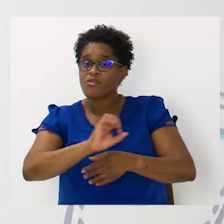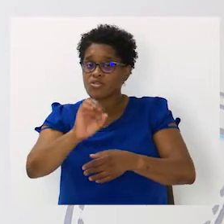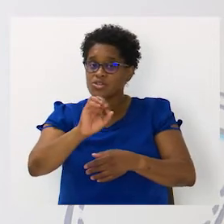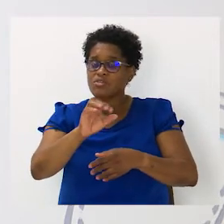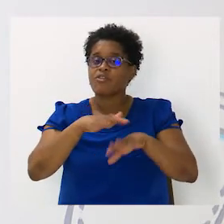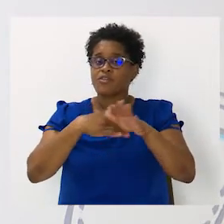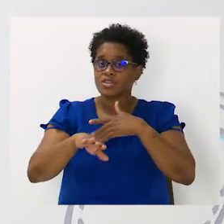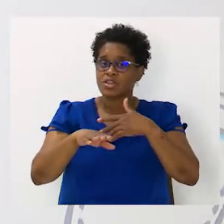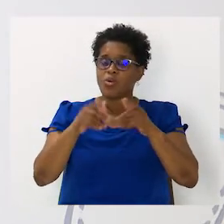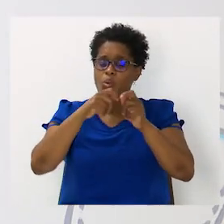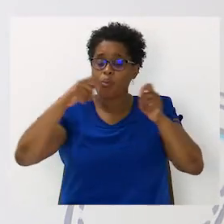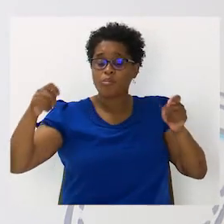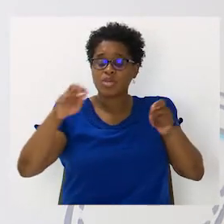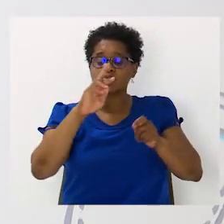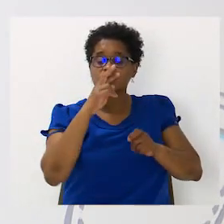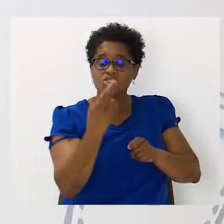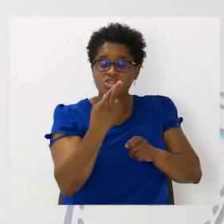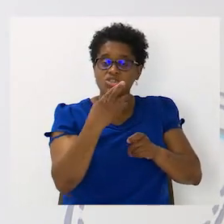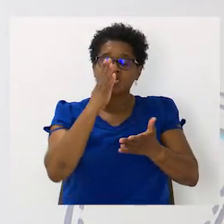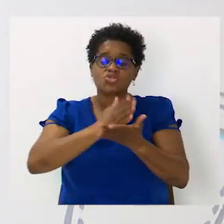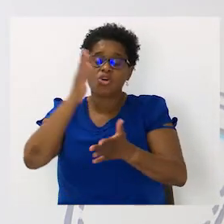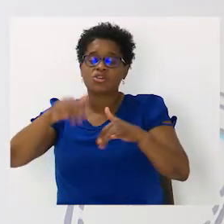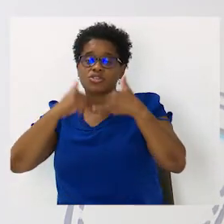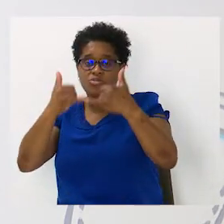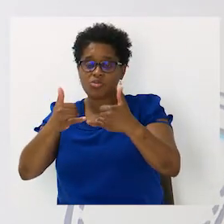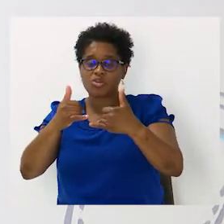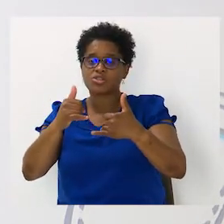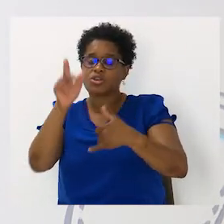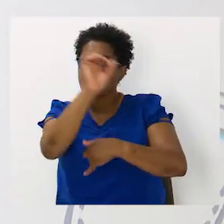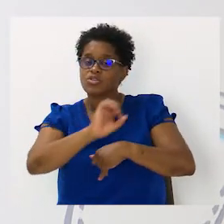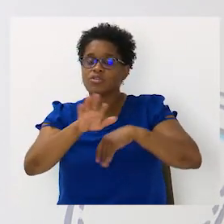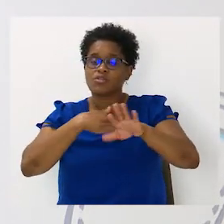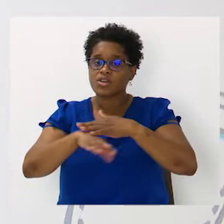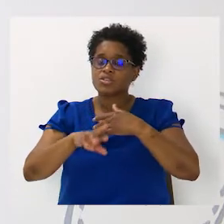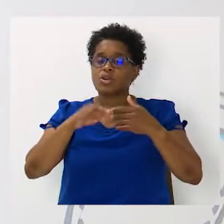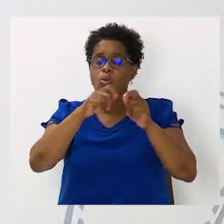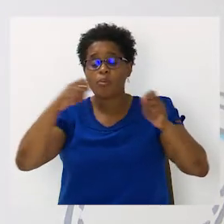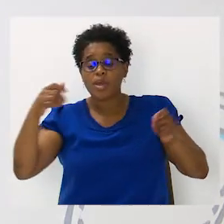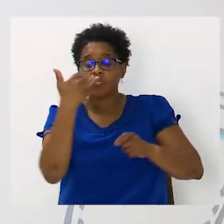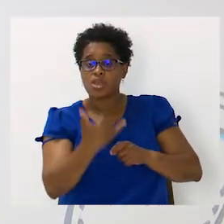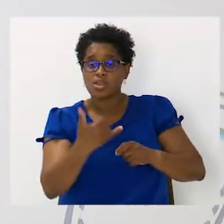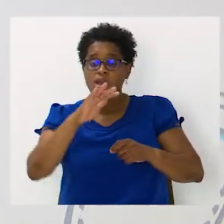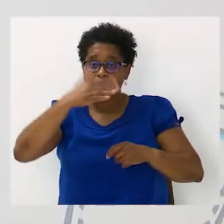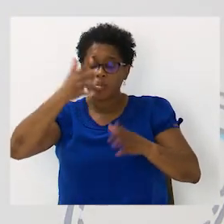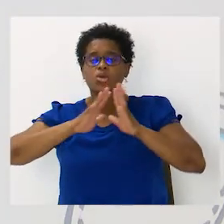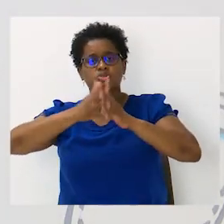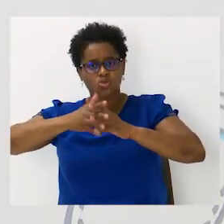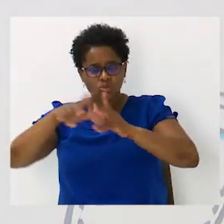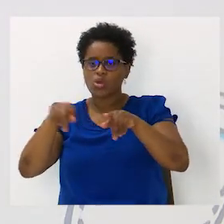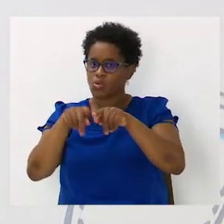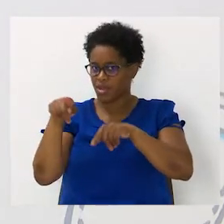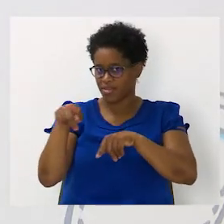determinar o comprimento x, só depois vocês vão determinar o comprimento y. Primeiro estruturem dessa